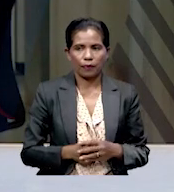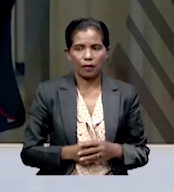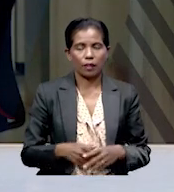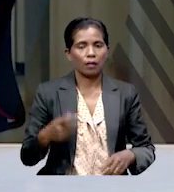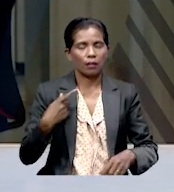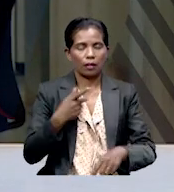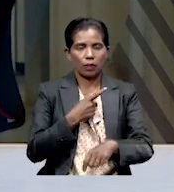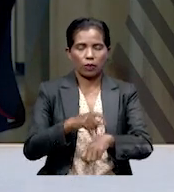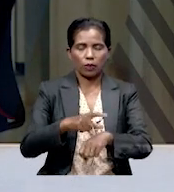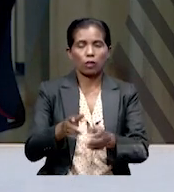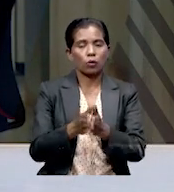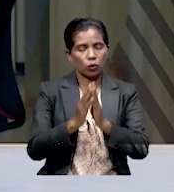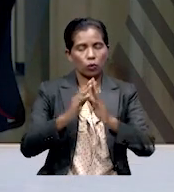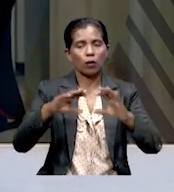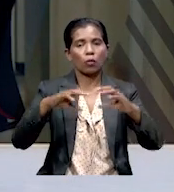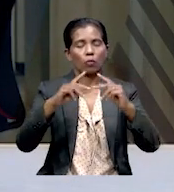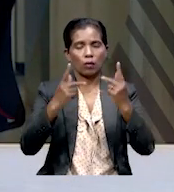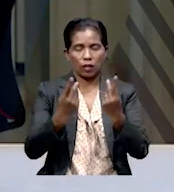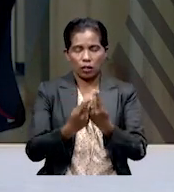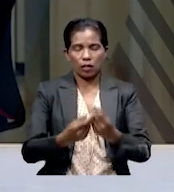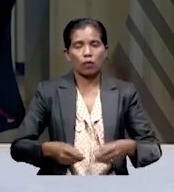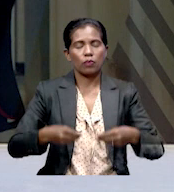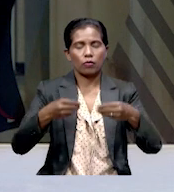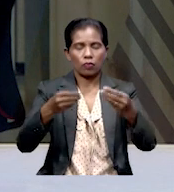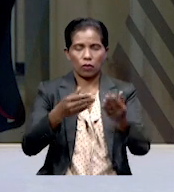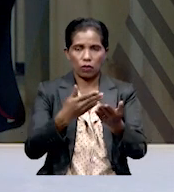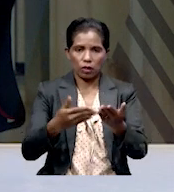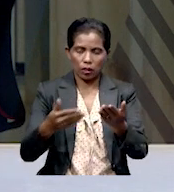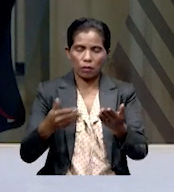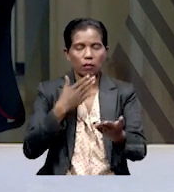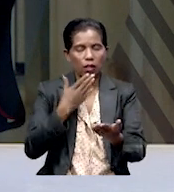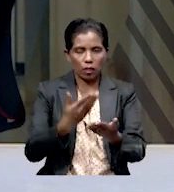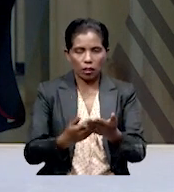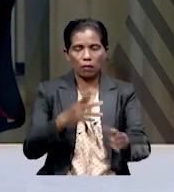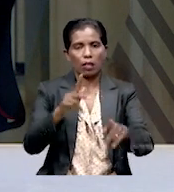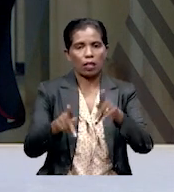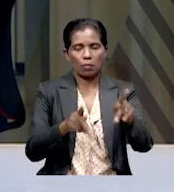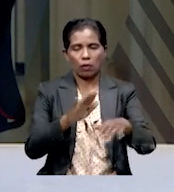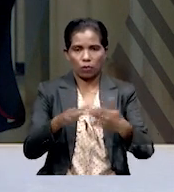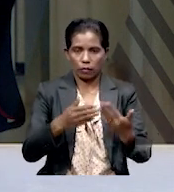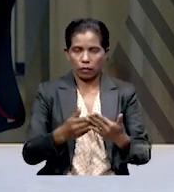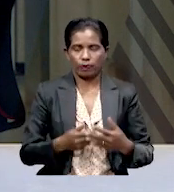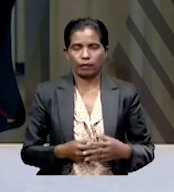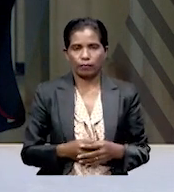Parlamento Nasional husu companhia sira atu fornese produto nebe qualidade ba beneficiário sira.